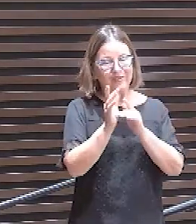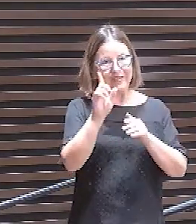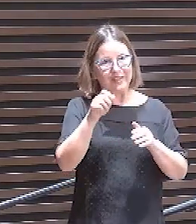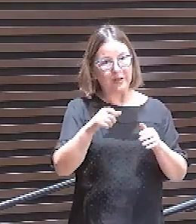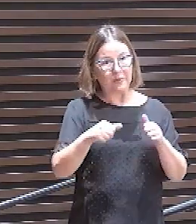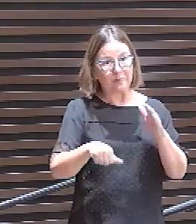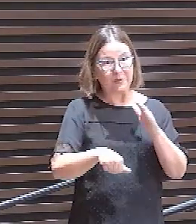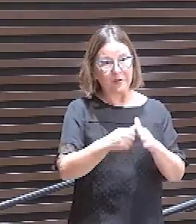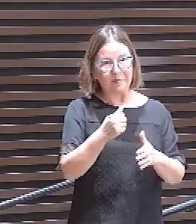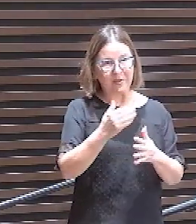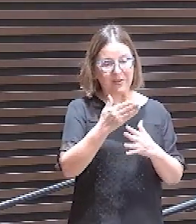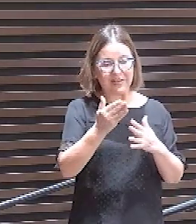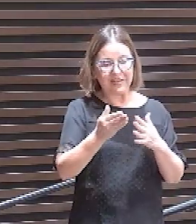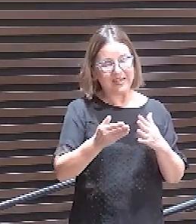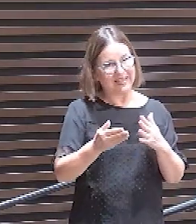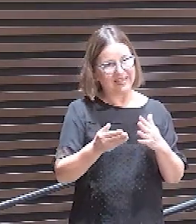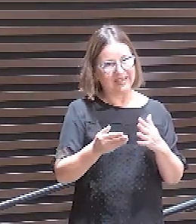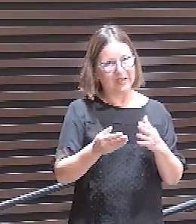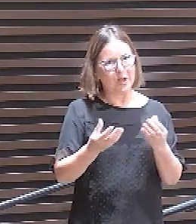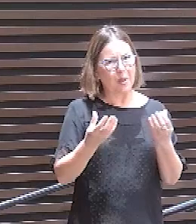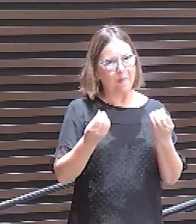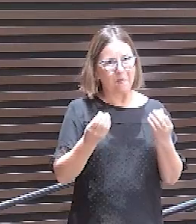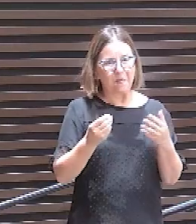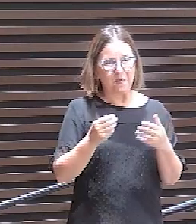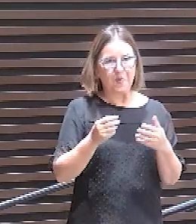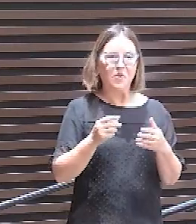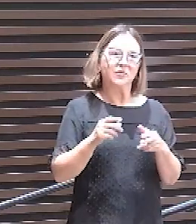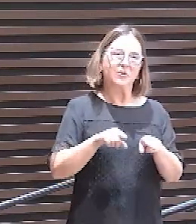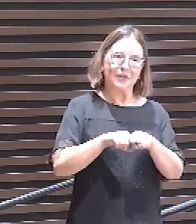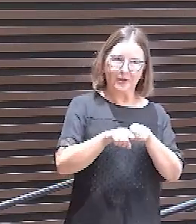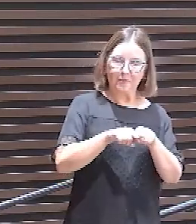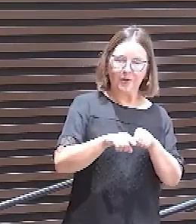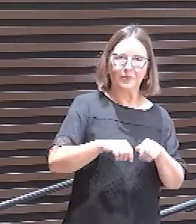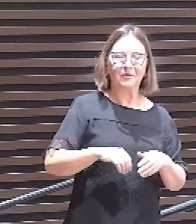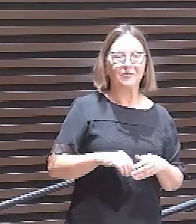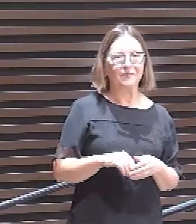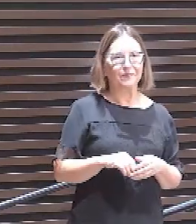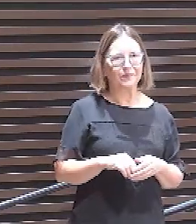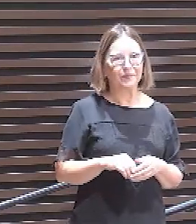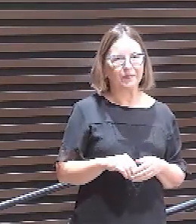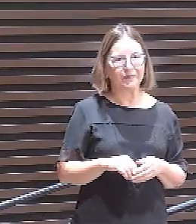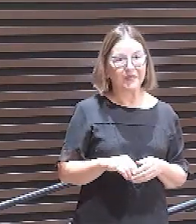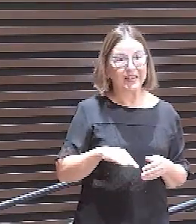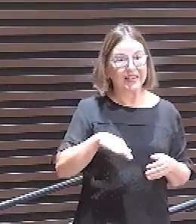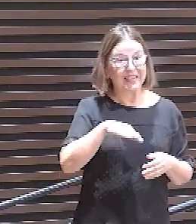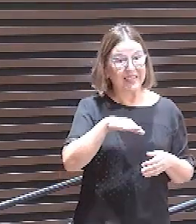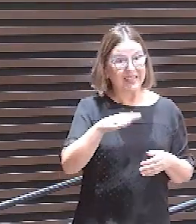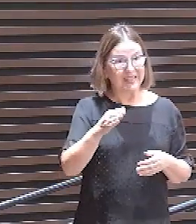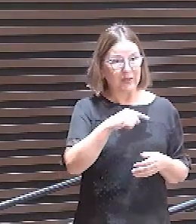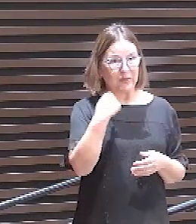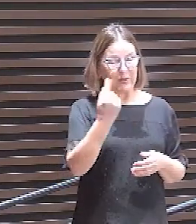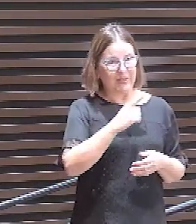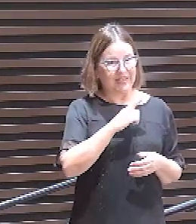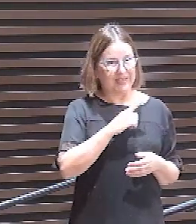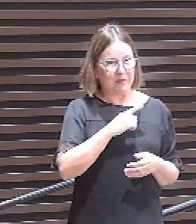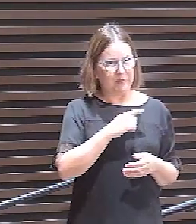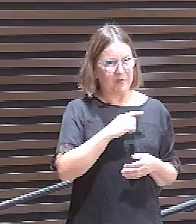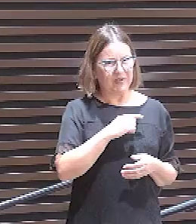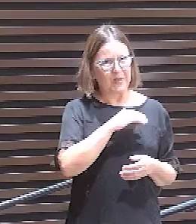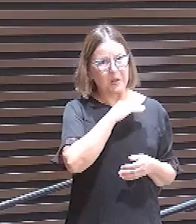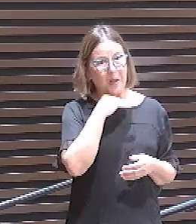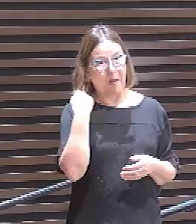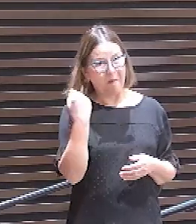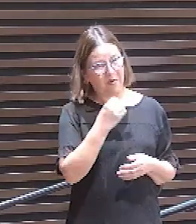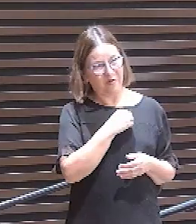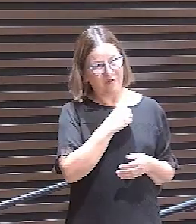E nessa caminhada nós temos a mortificação dos pecados, a mortificação